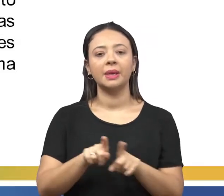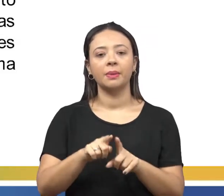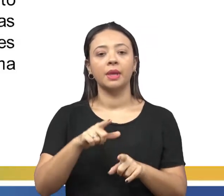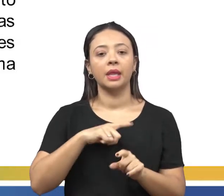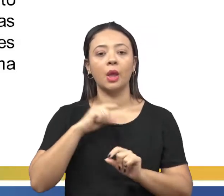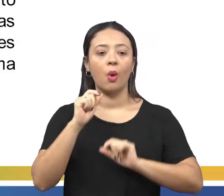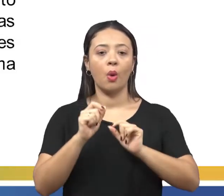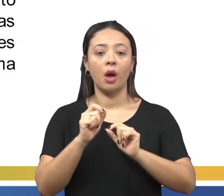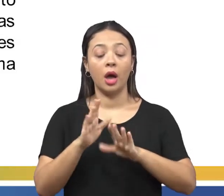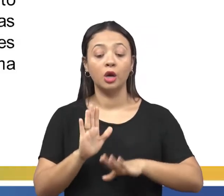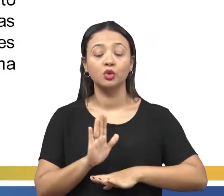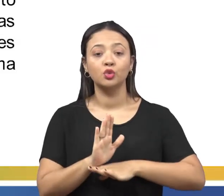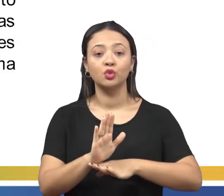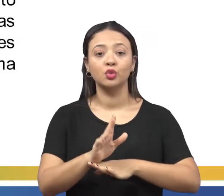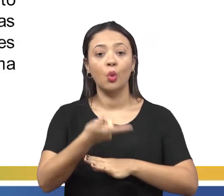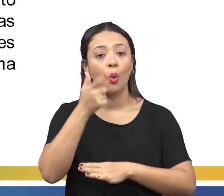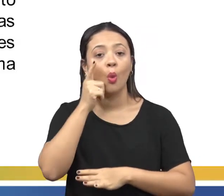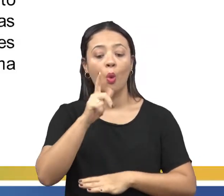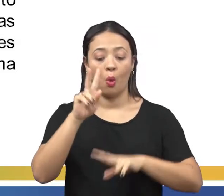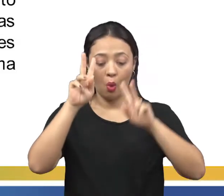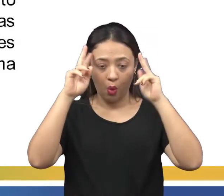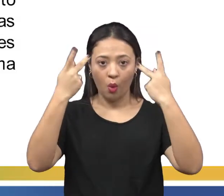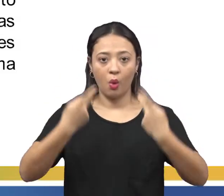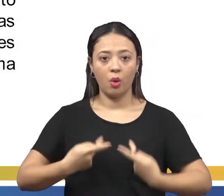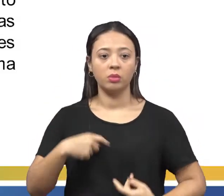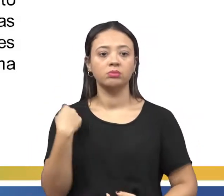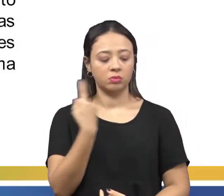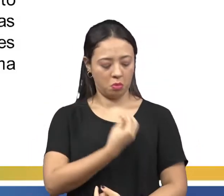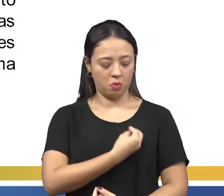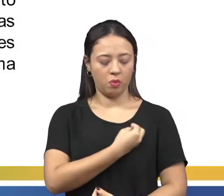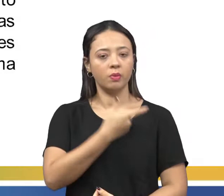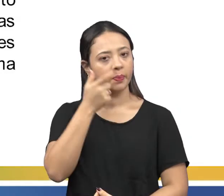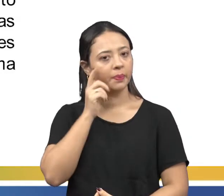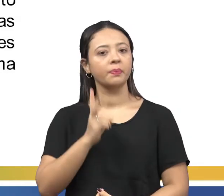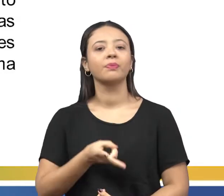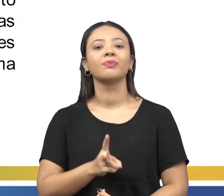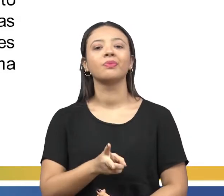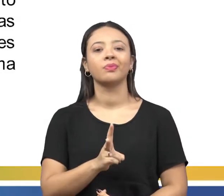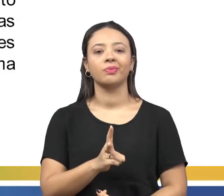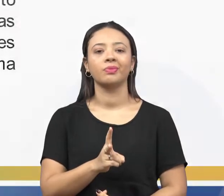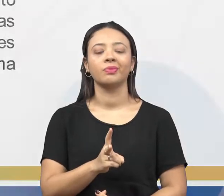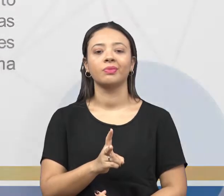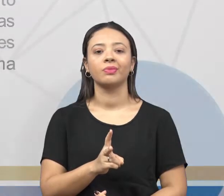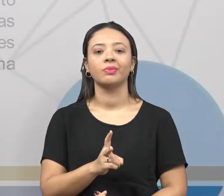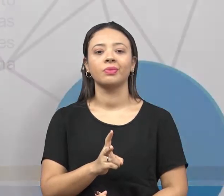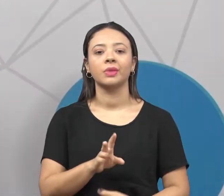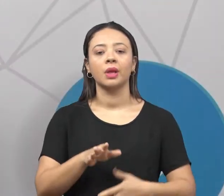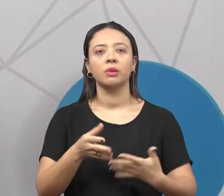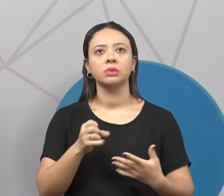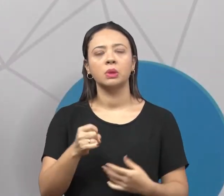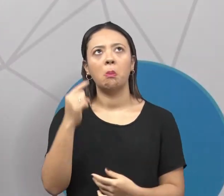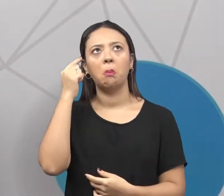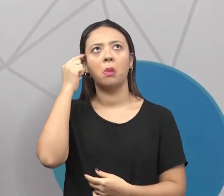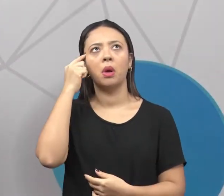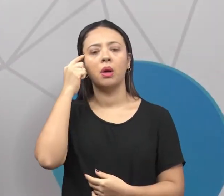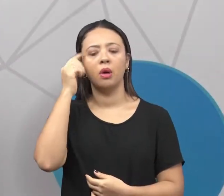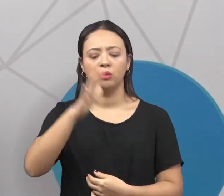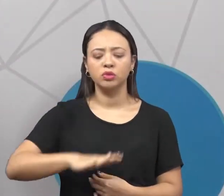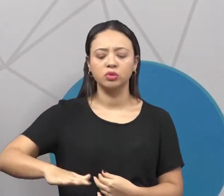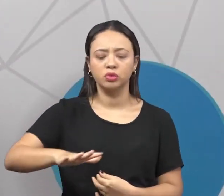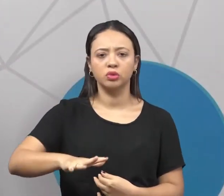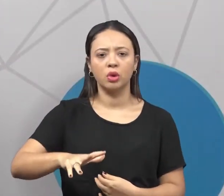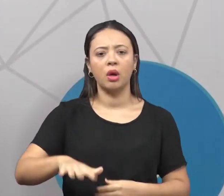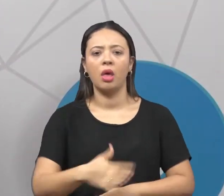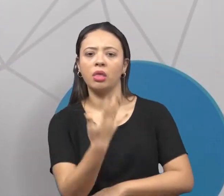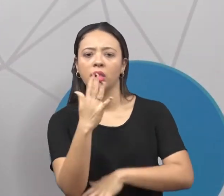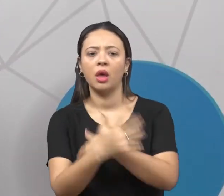manutenção da vida do homem, né, com essa natureza. Então, quando se fala de paisagens naturais, é esse o